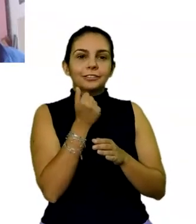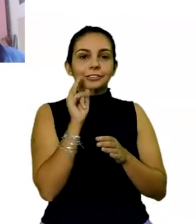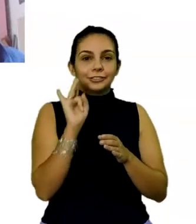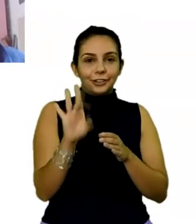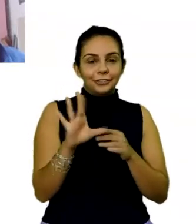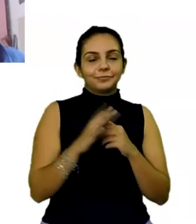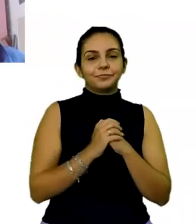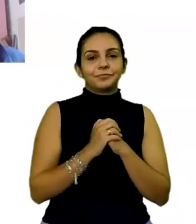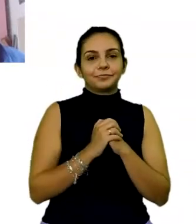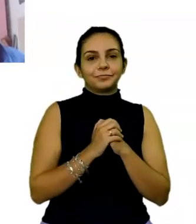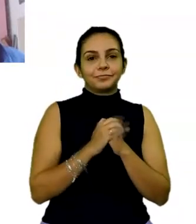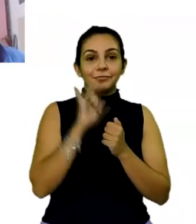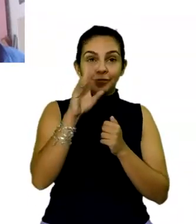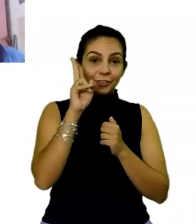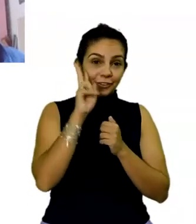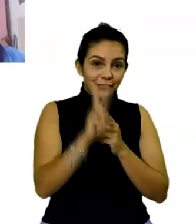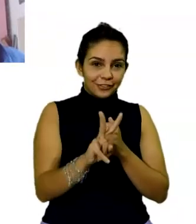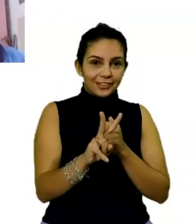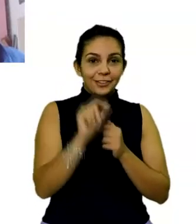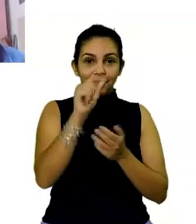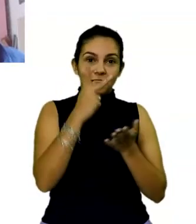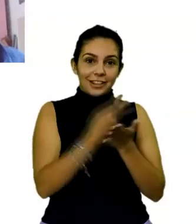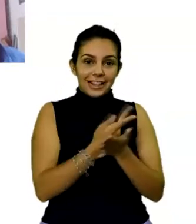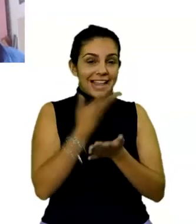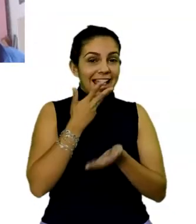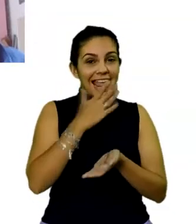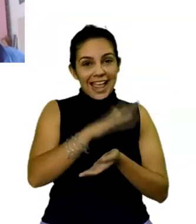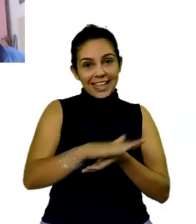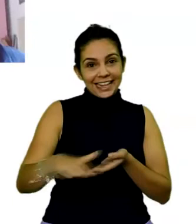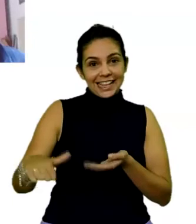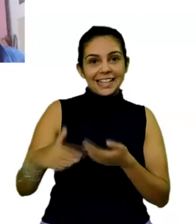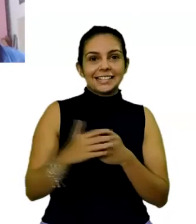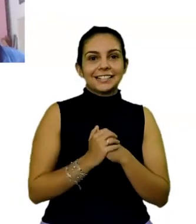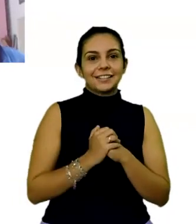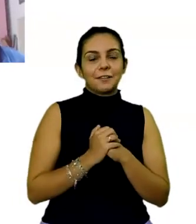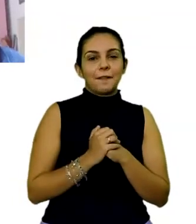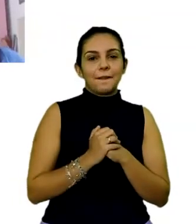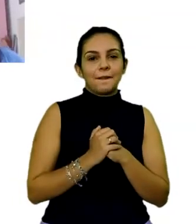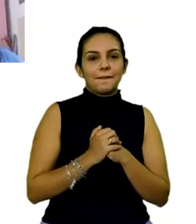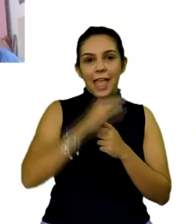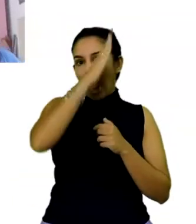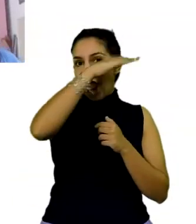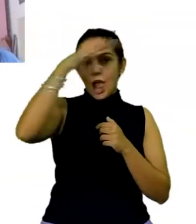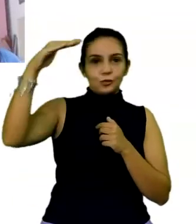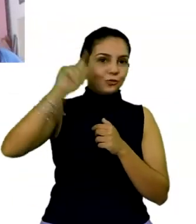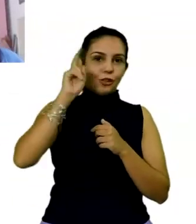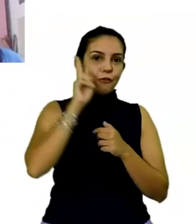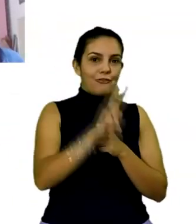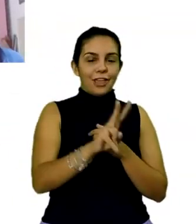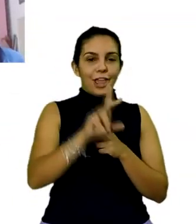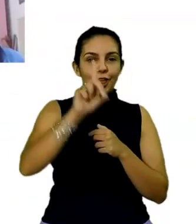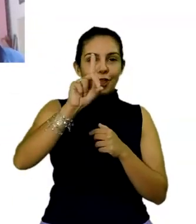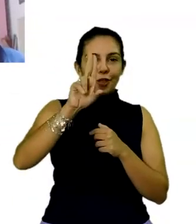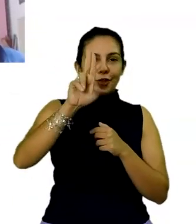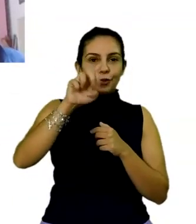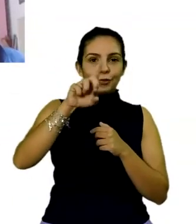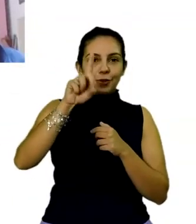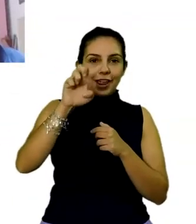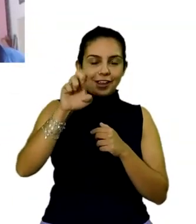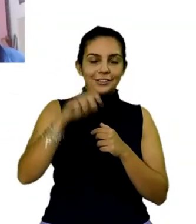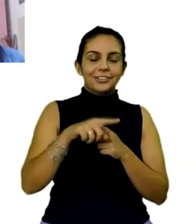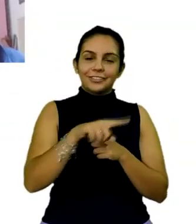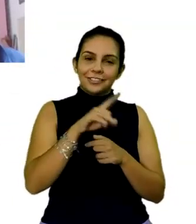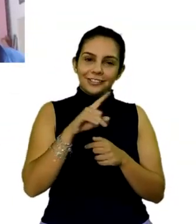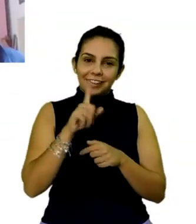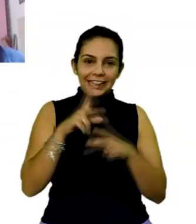Só que isso só vê o que está acontecendo as crianças. Os adultos não enxergam os doentes. Então,